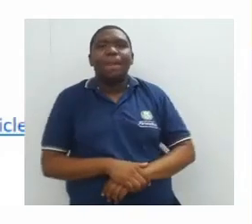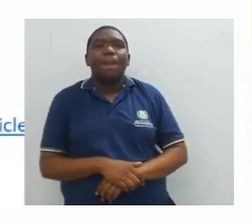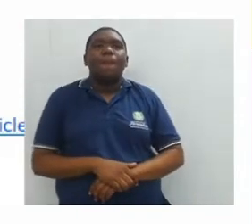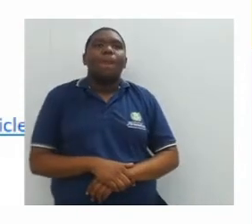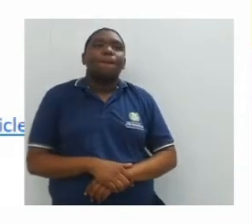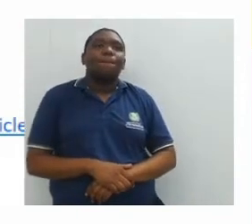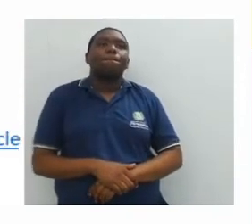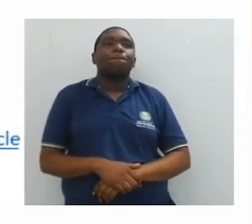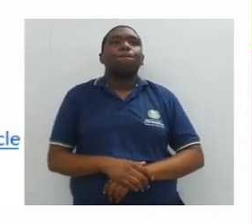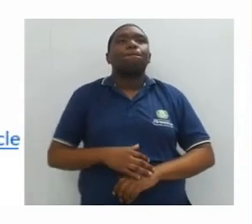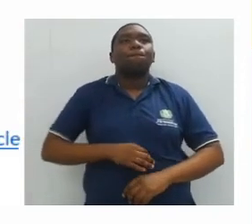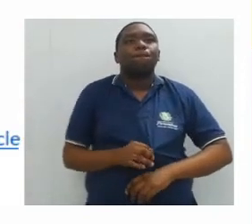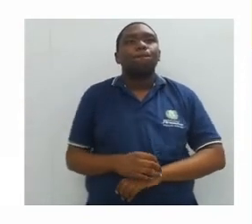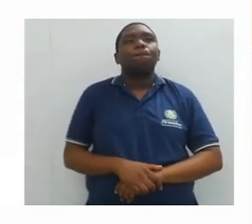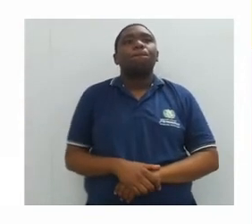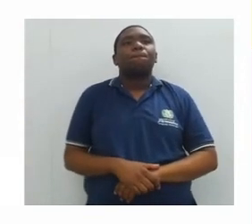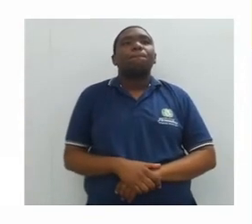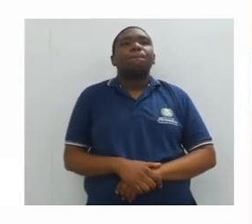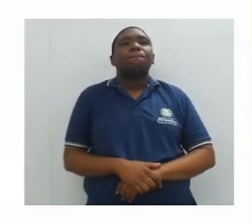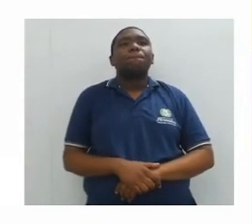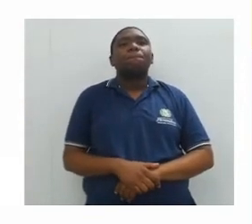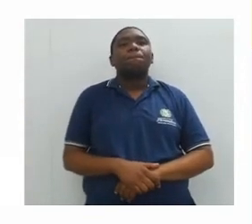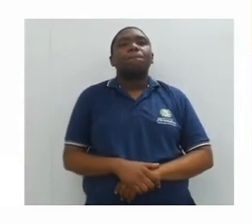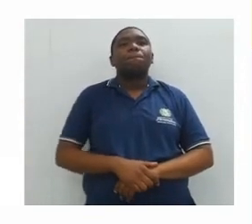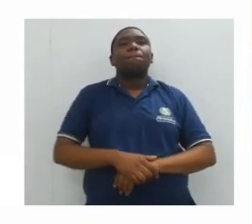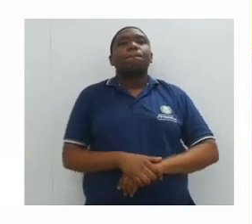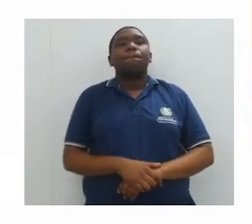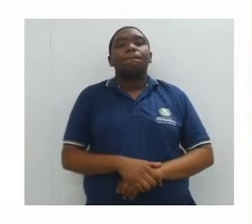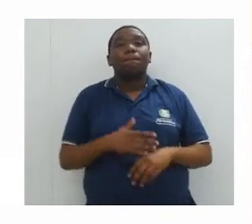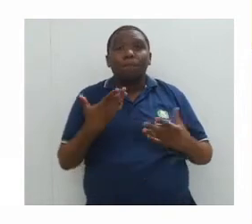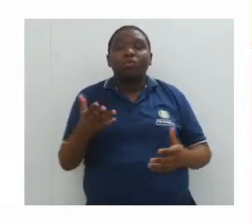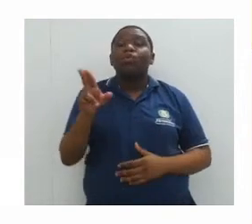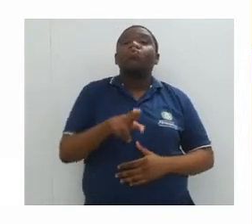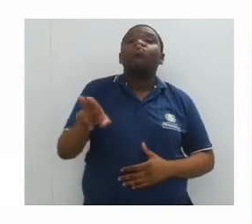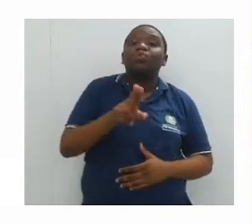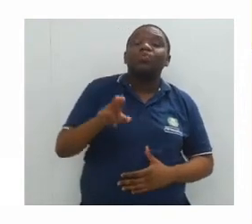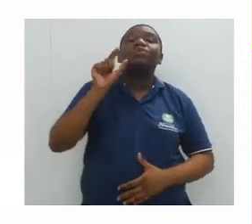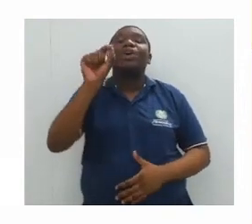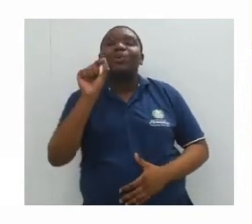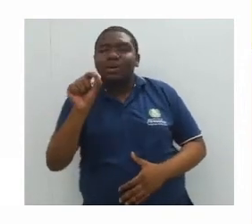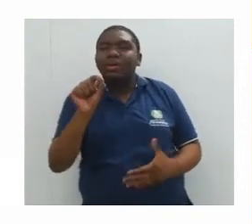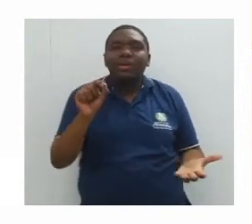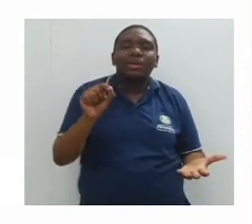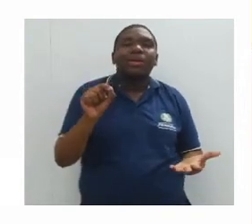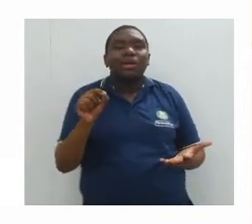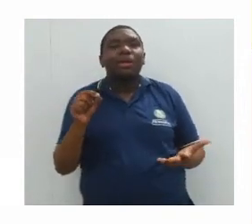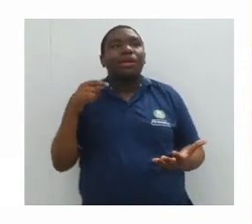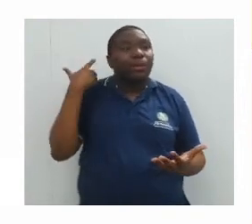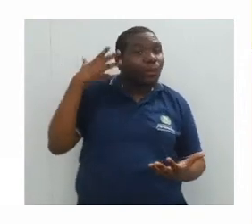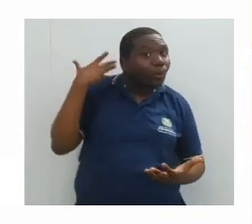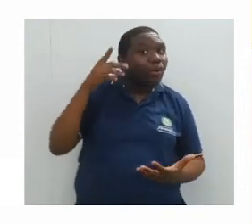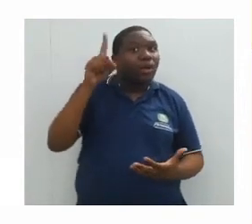Então, vamos lá para mais características, né? Os instrumentos utilizados são